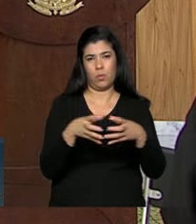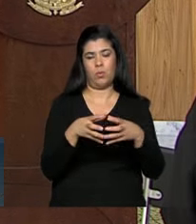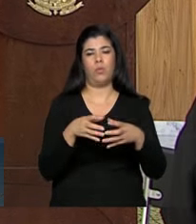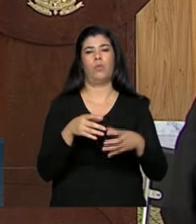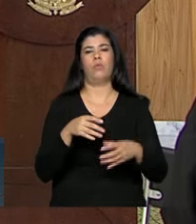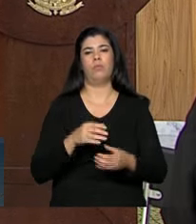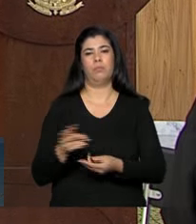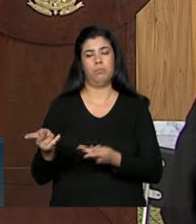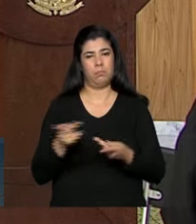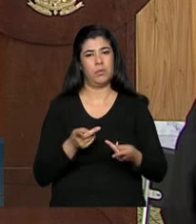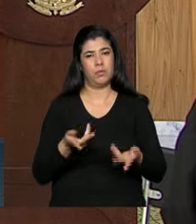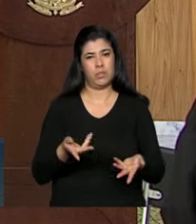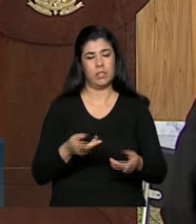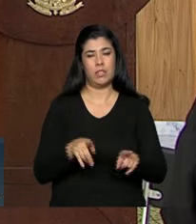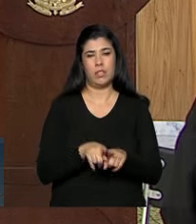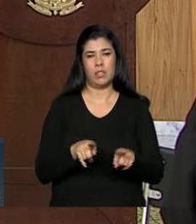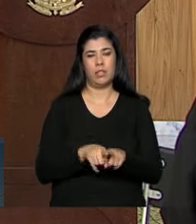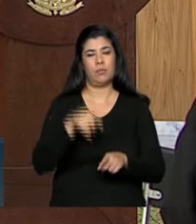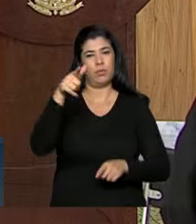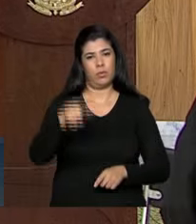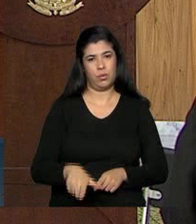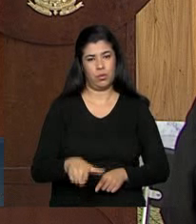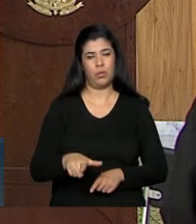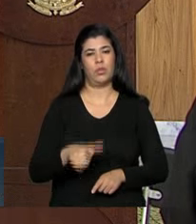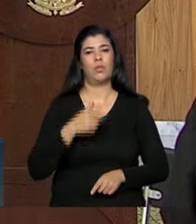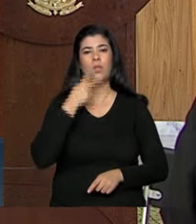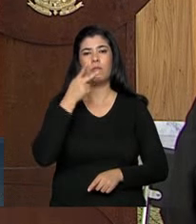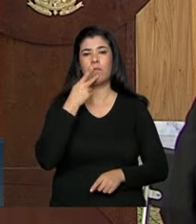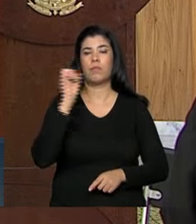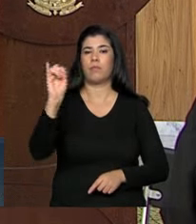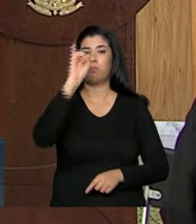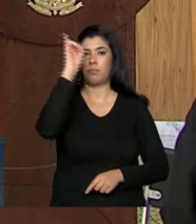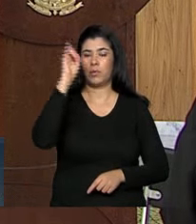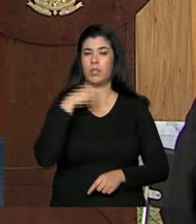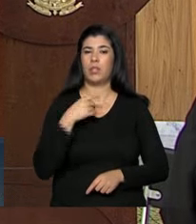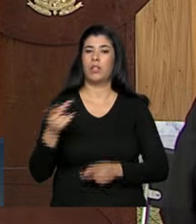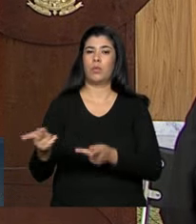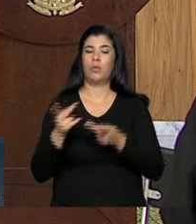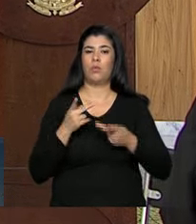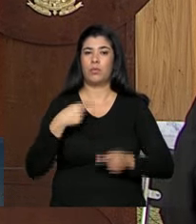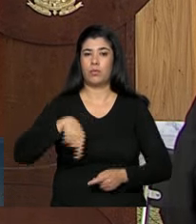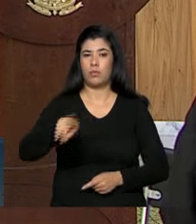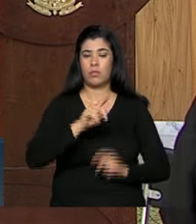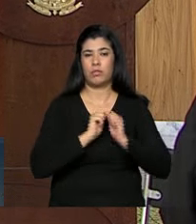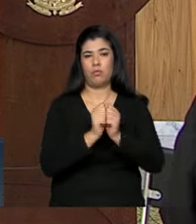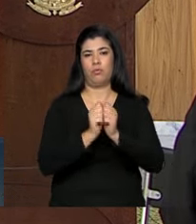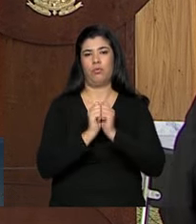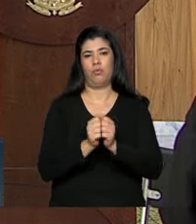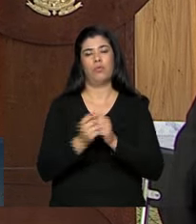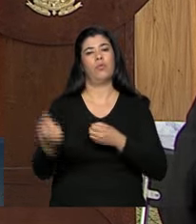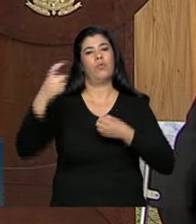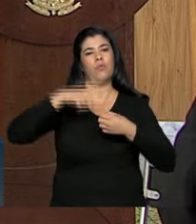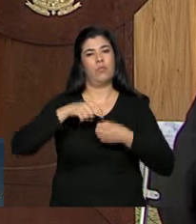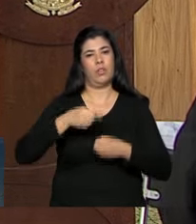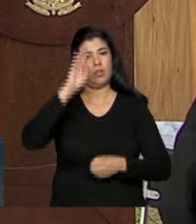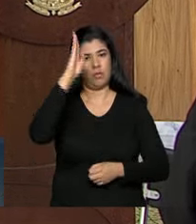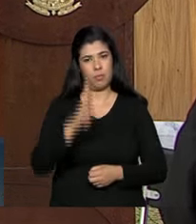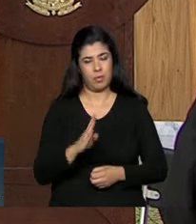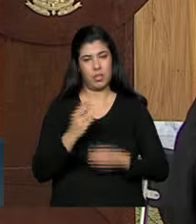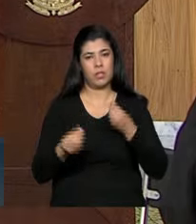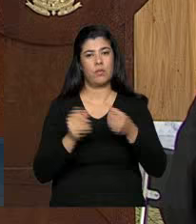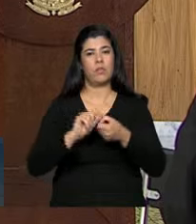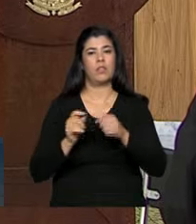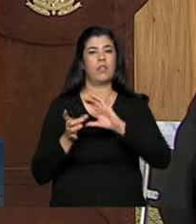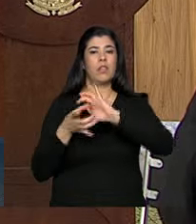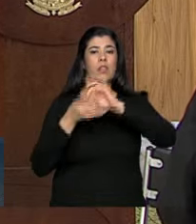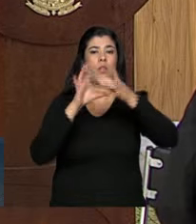sua comitiva. E, mais uma vez, reitero o convite para vocês estarem aqui no Brasil nas